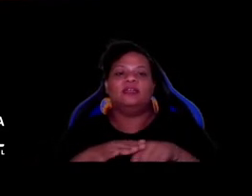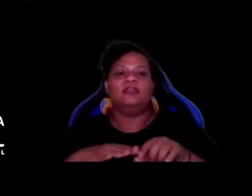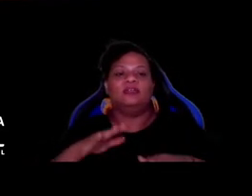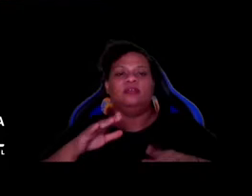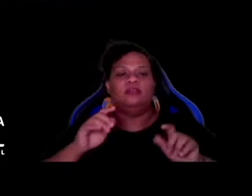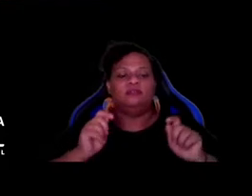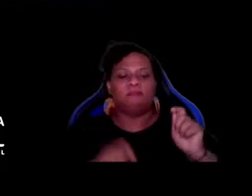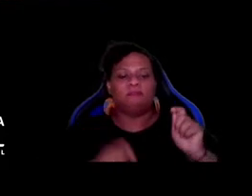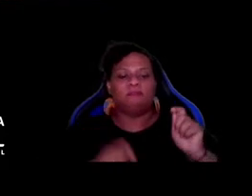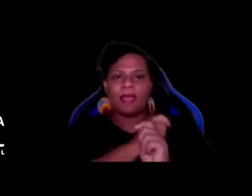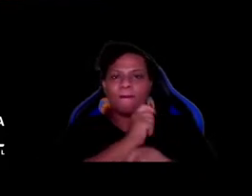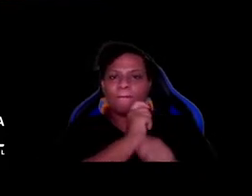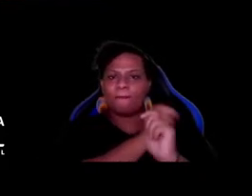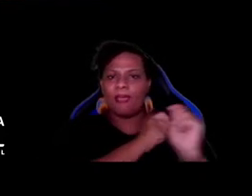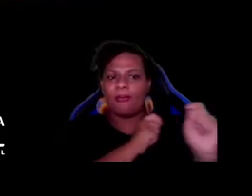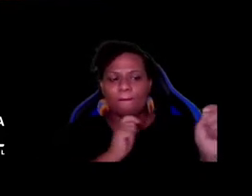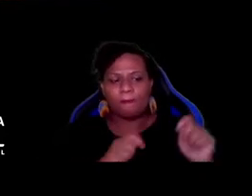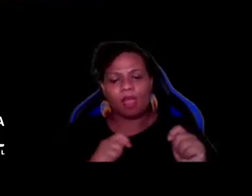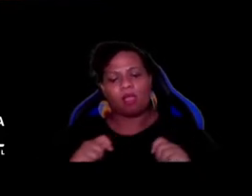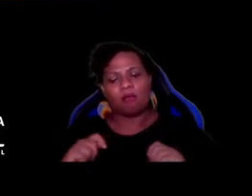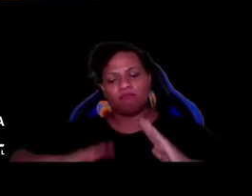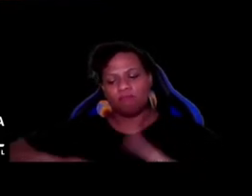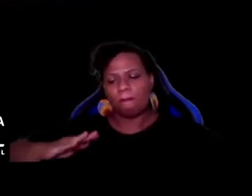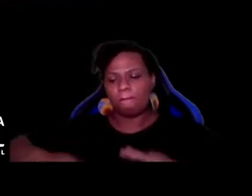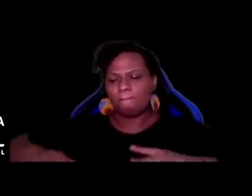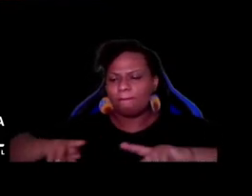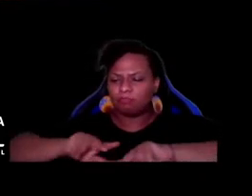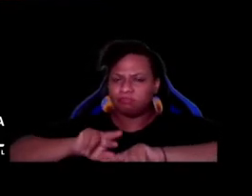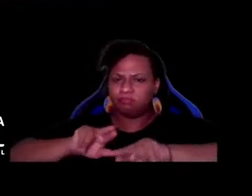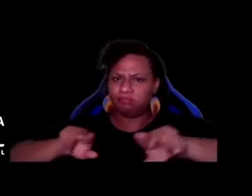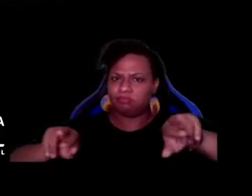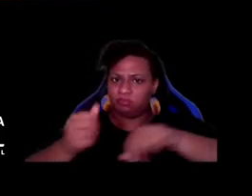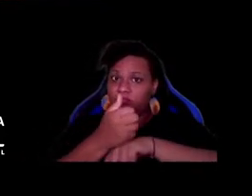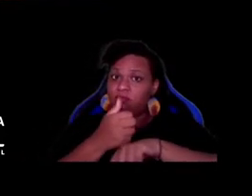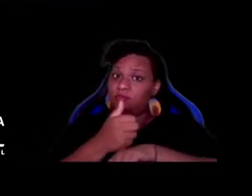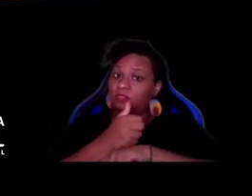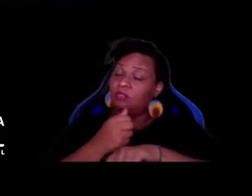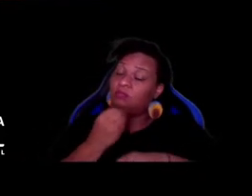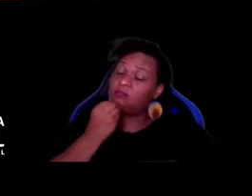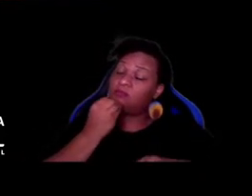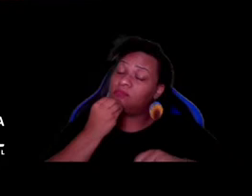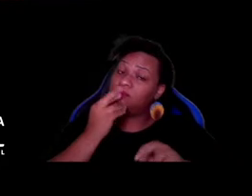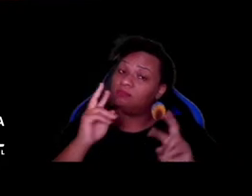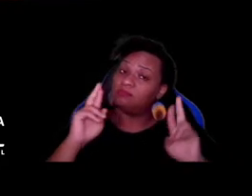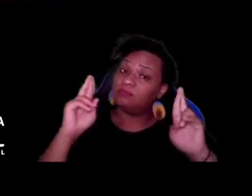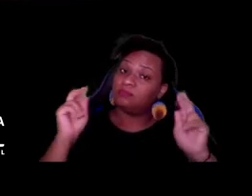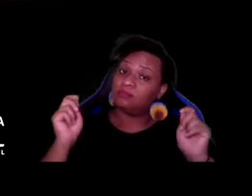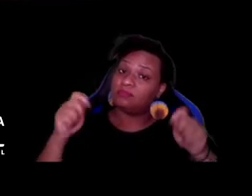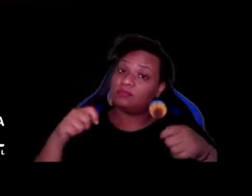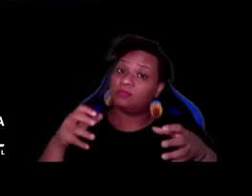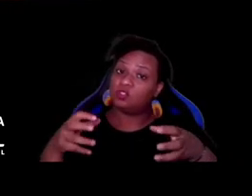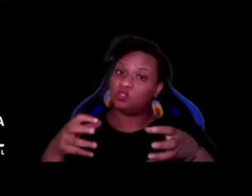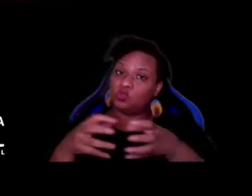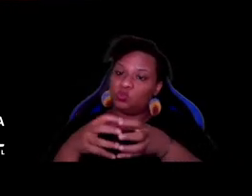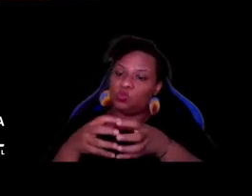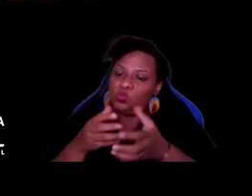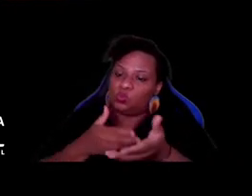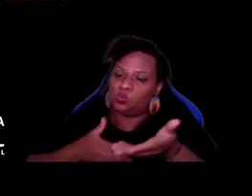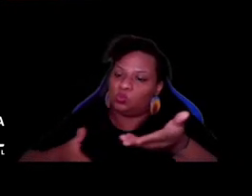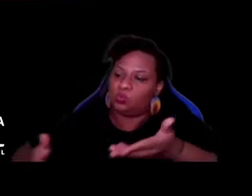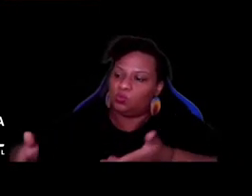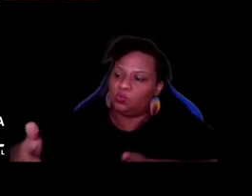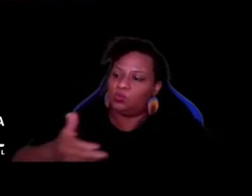bateristas, percussionistas, para que a gente possa, né, conjuntamente